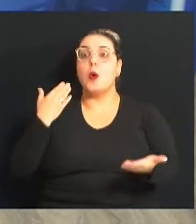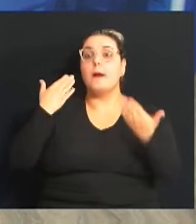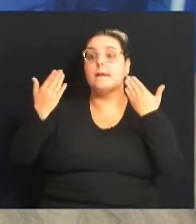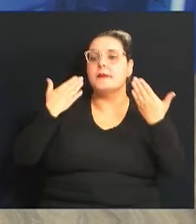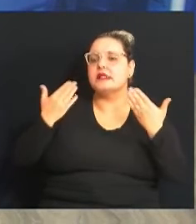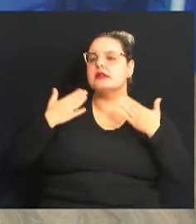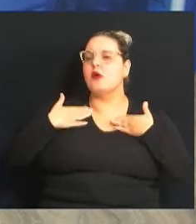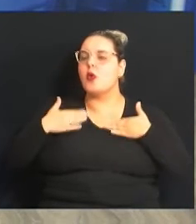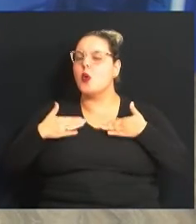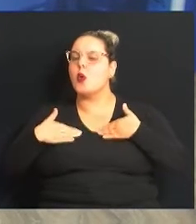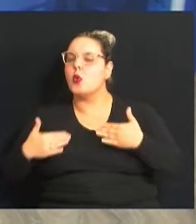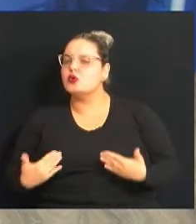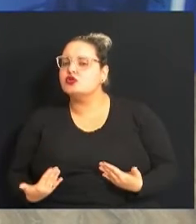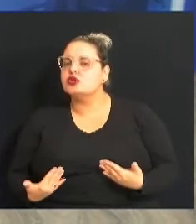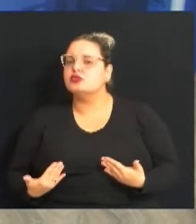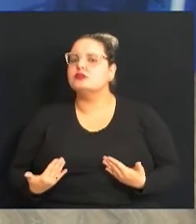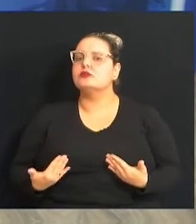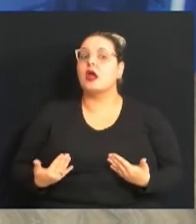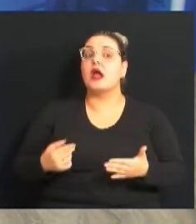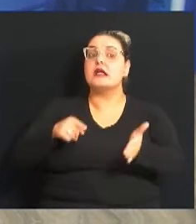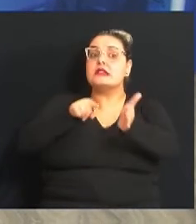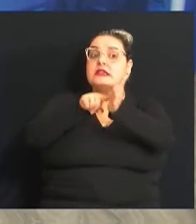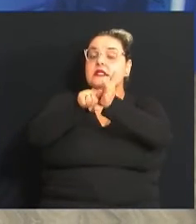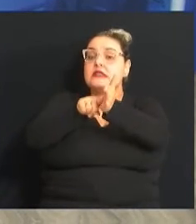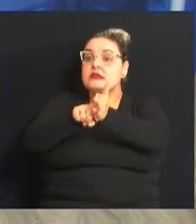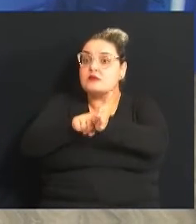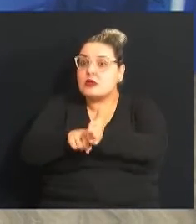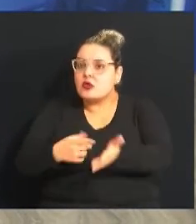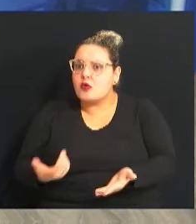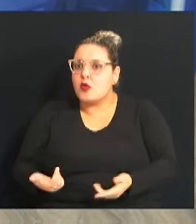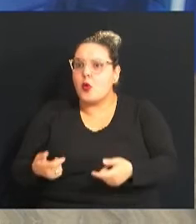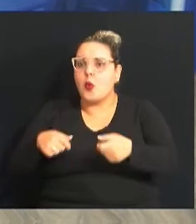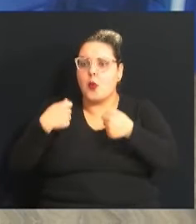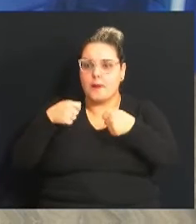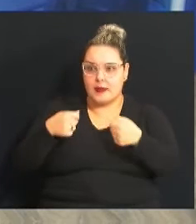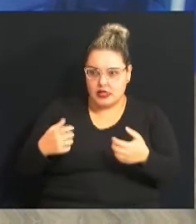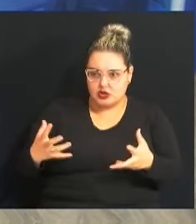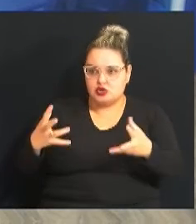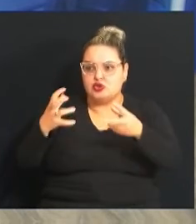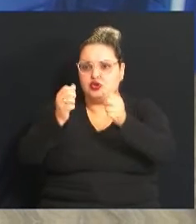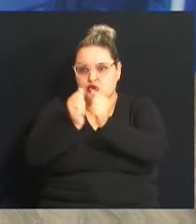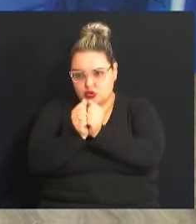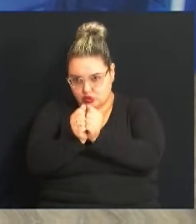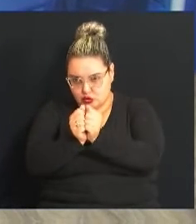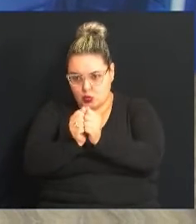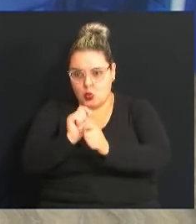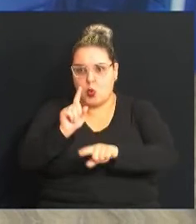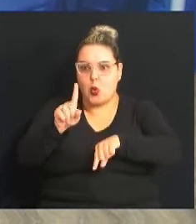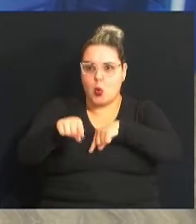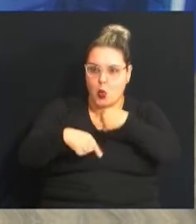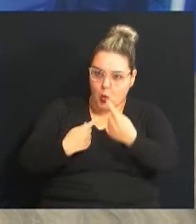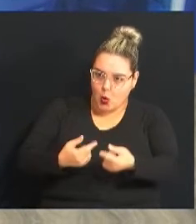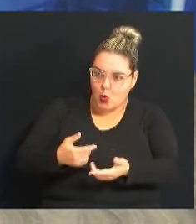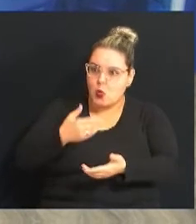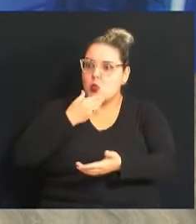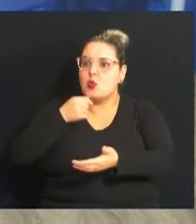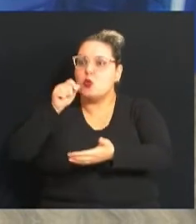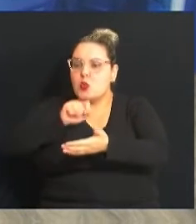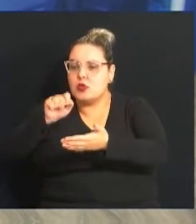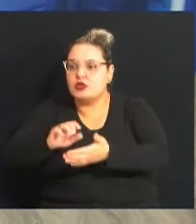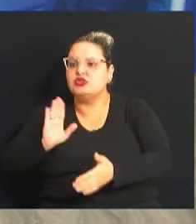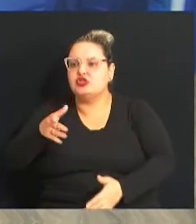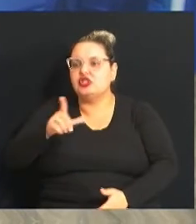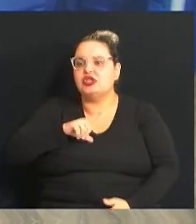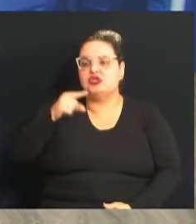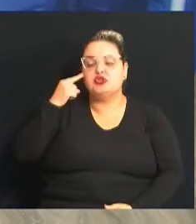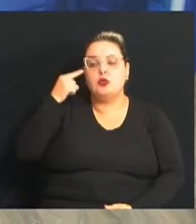Corporal, essas perguntas, você precisou se reunir com o outro autor? Vocês já tinham uma